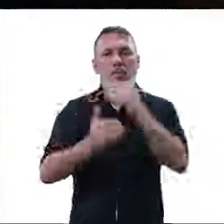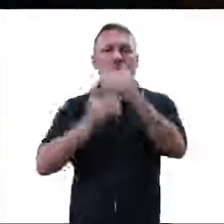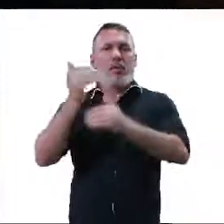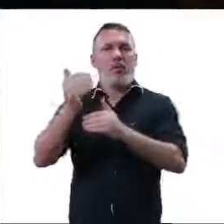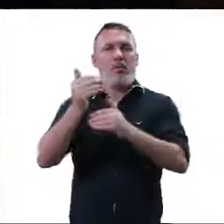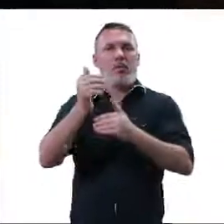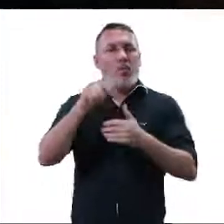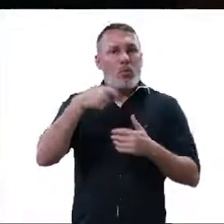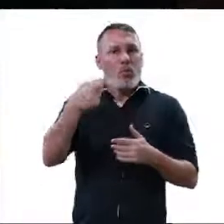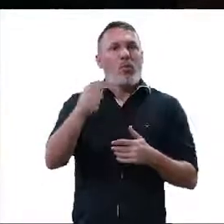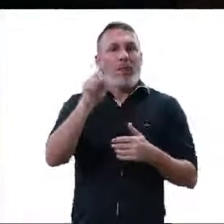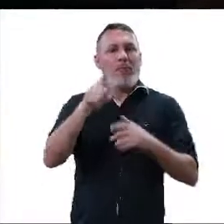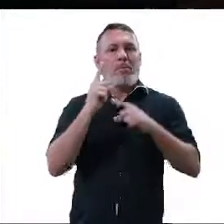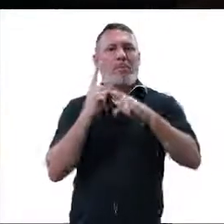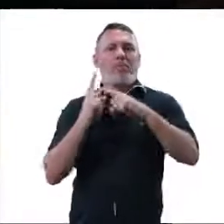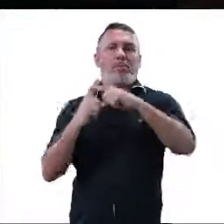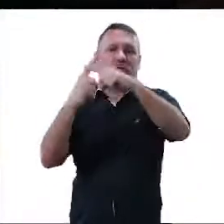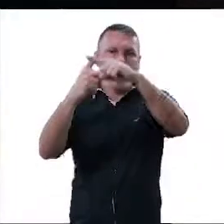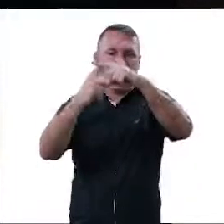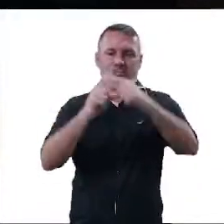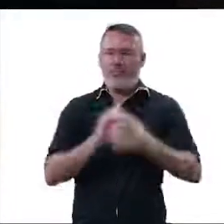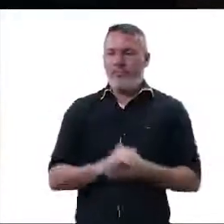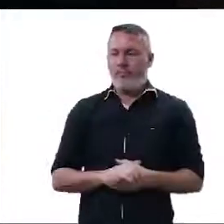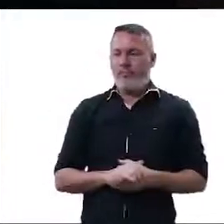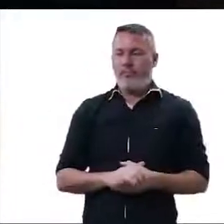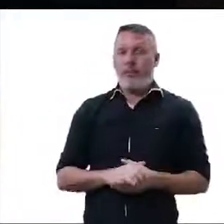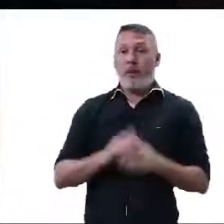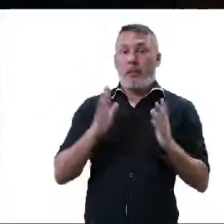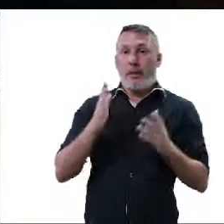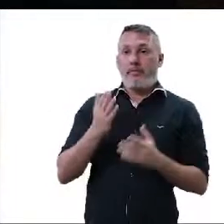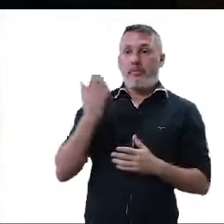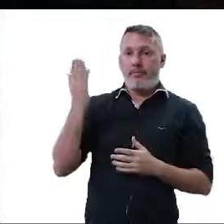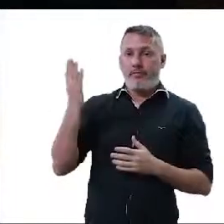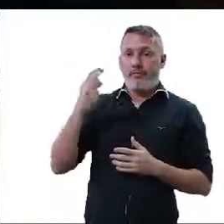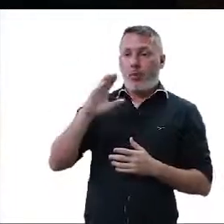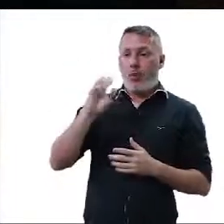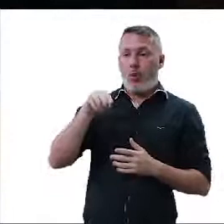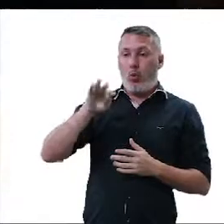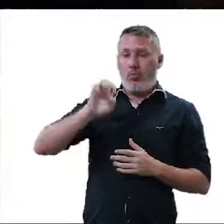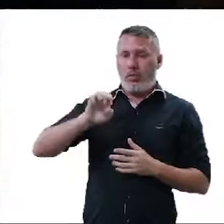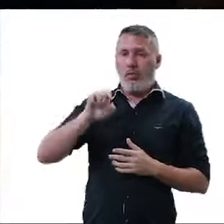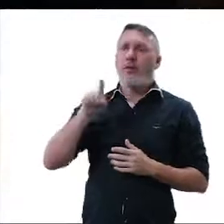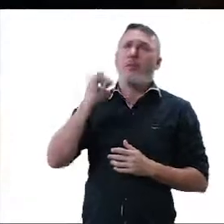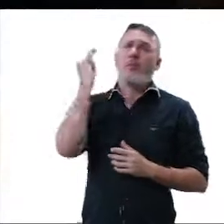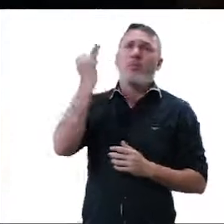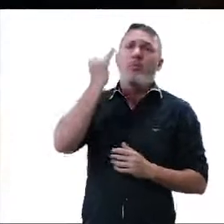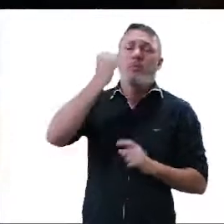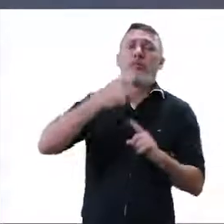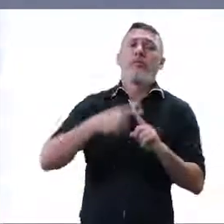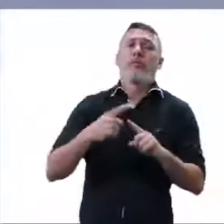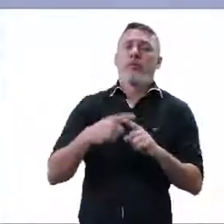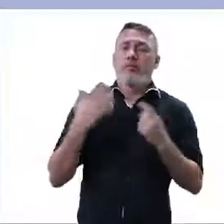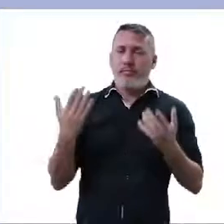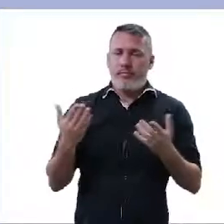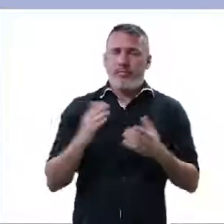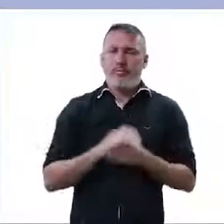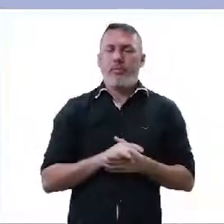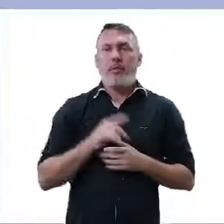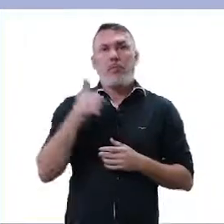dessa situação, certo? Mas o nosso amigo aqui, ele é importante porque, primeira